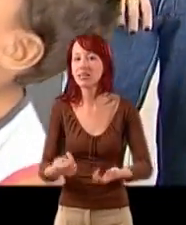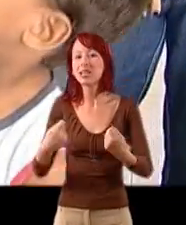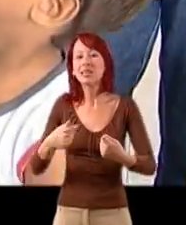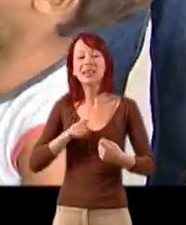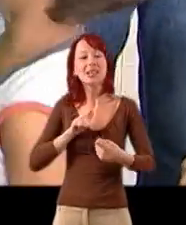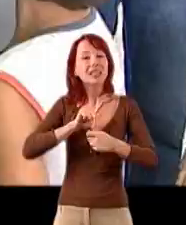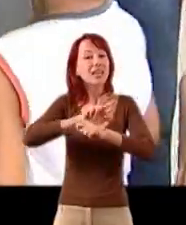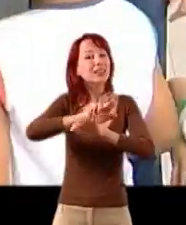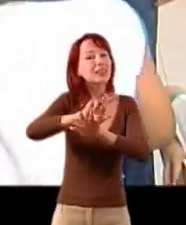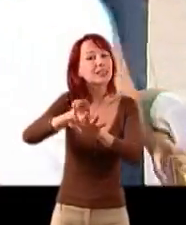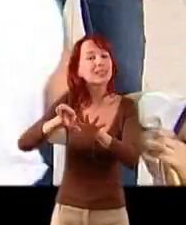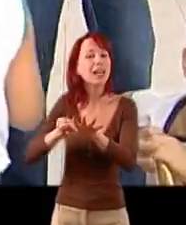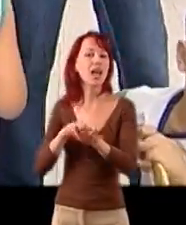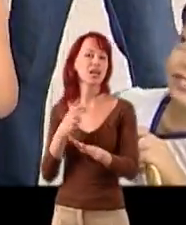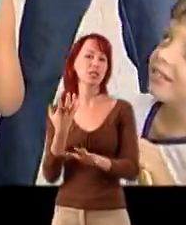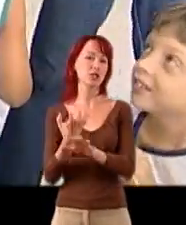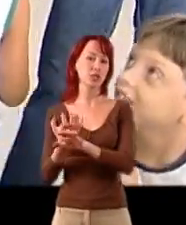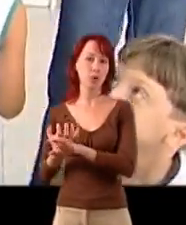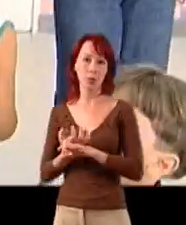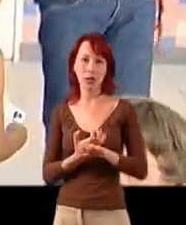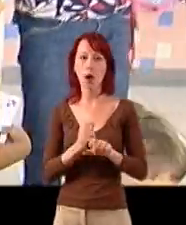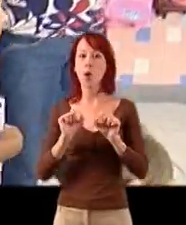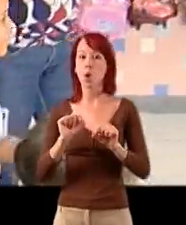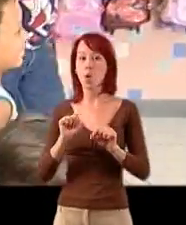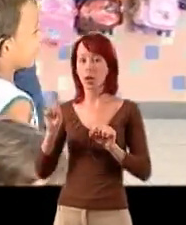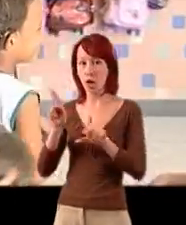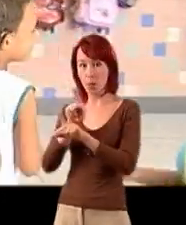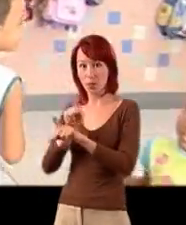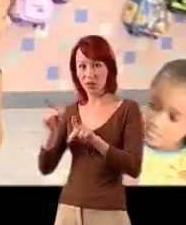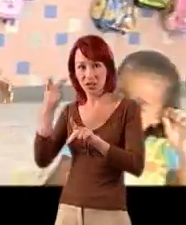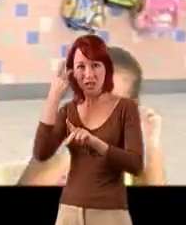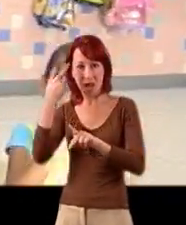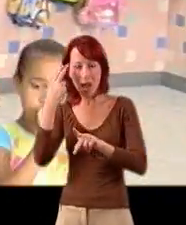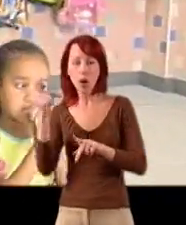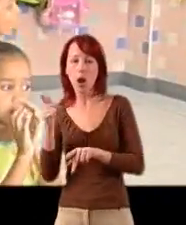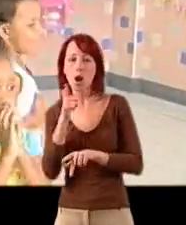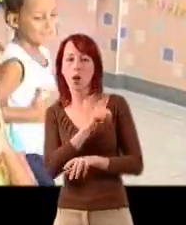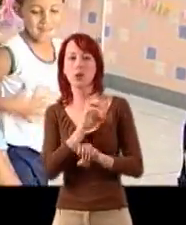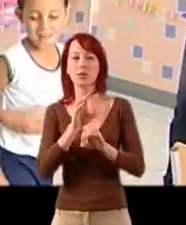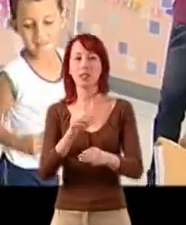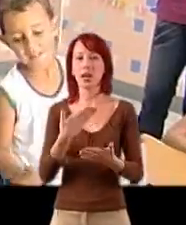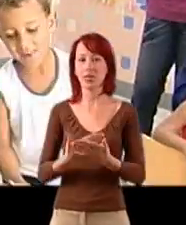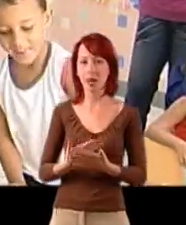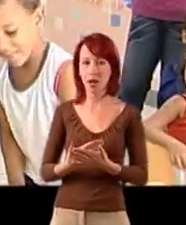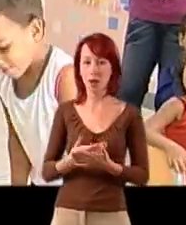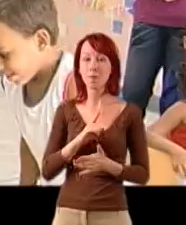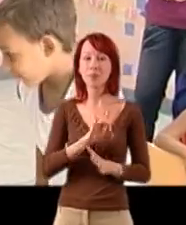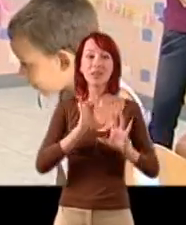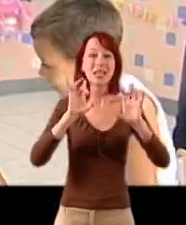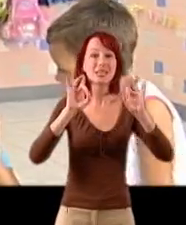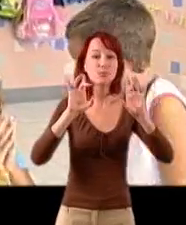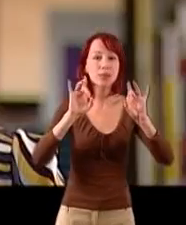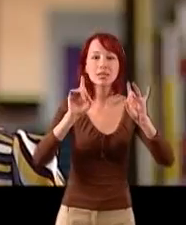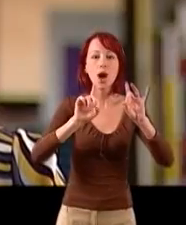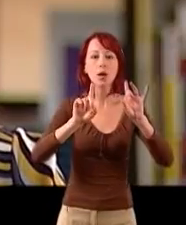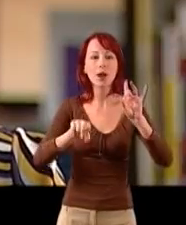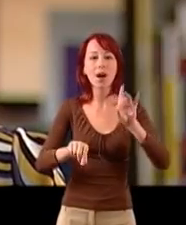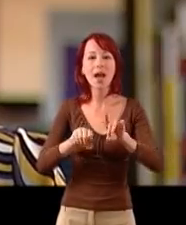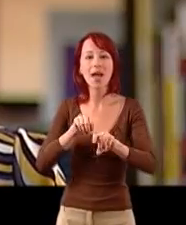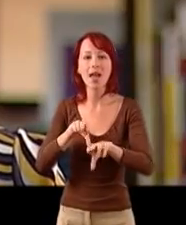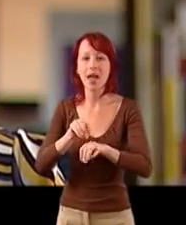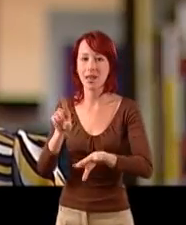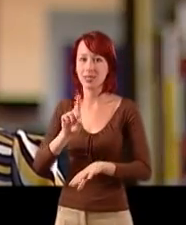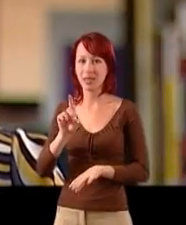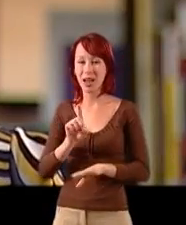ser transdisciplinado para esse professor de sala de aula dar conta. O especial não é o ensino, o especial